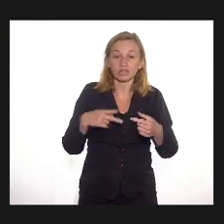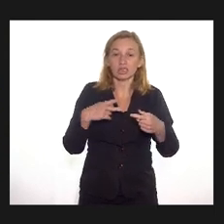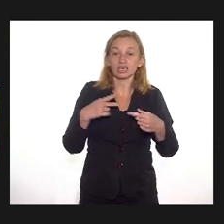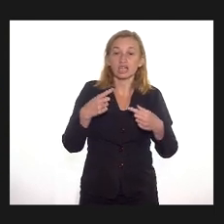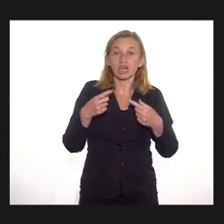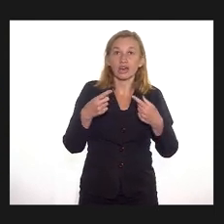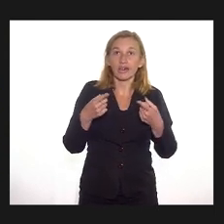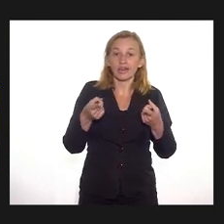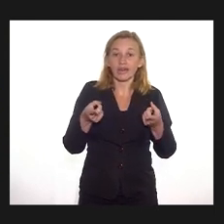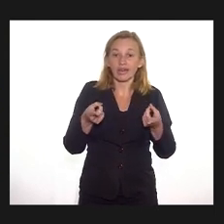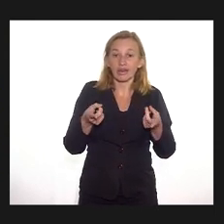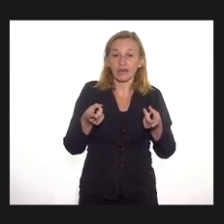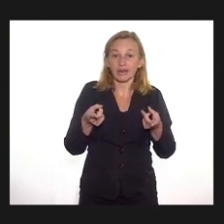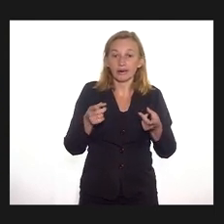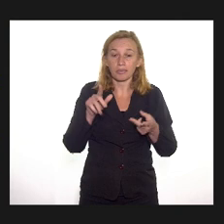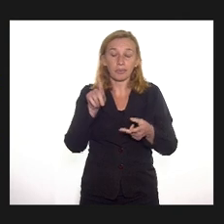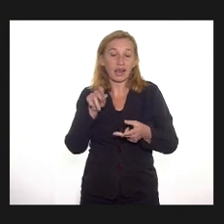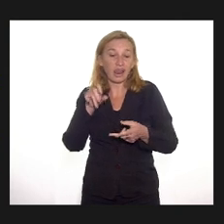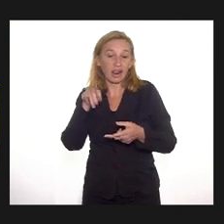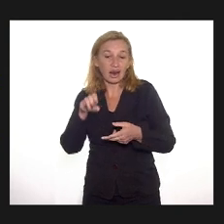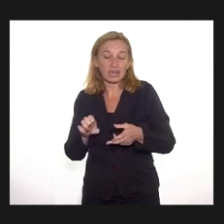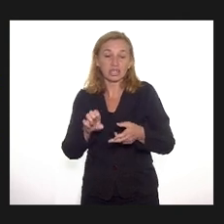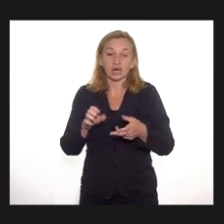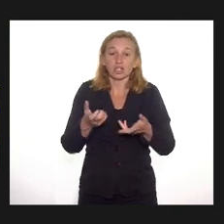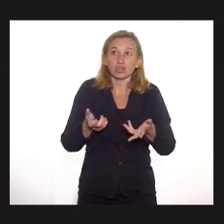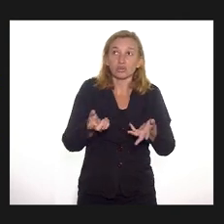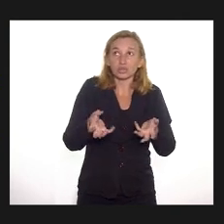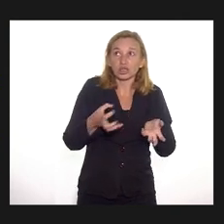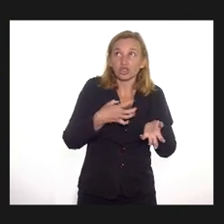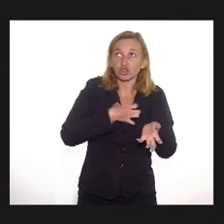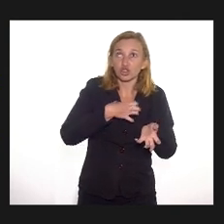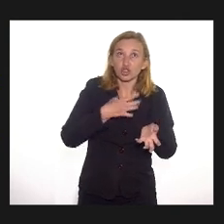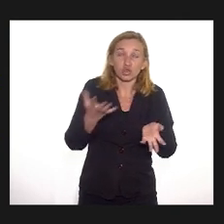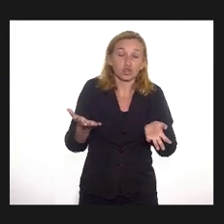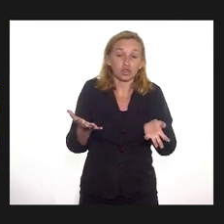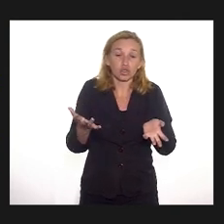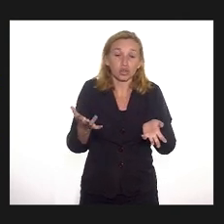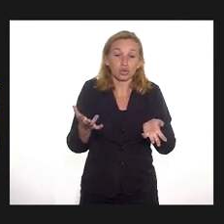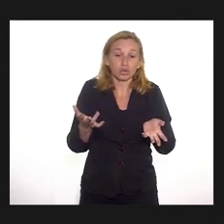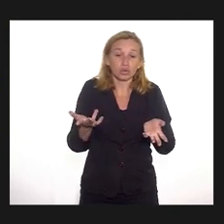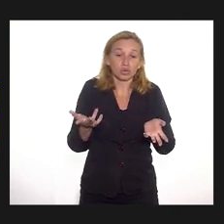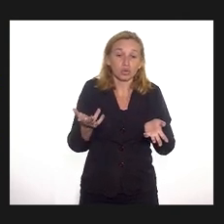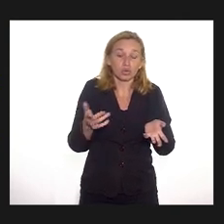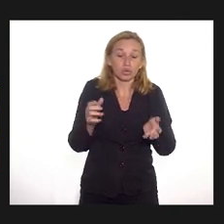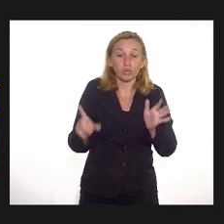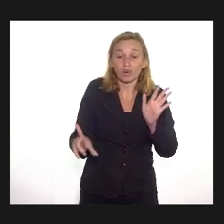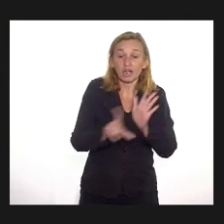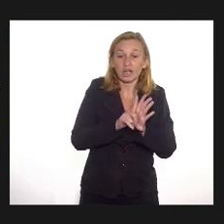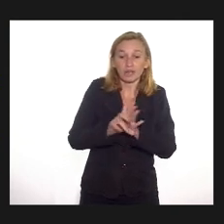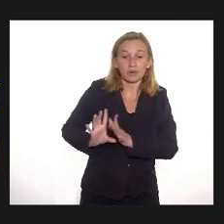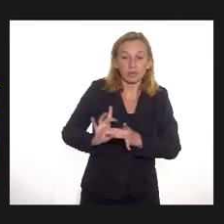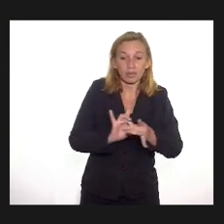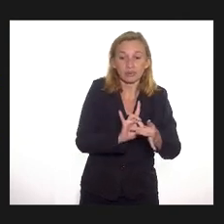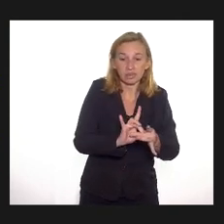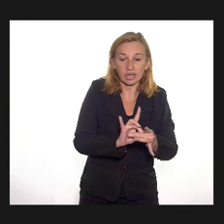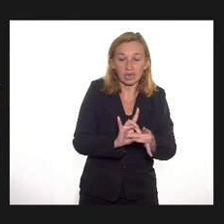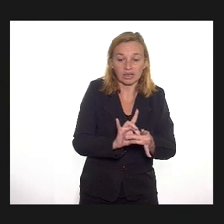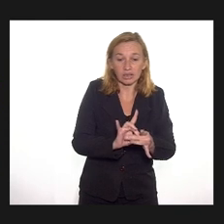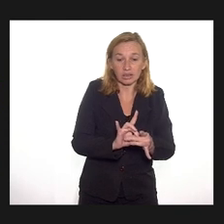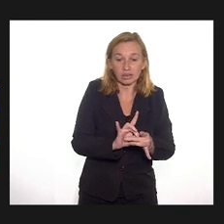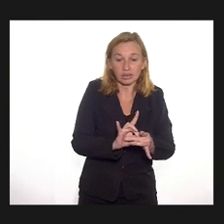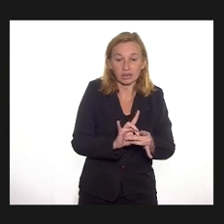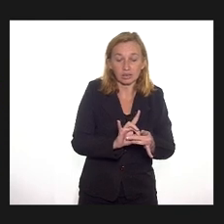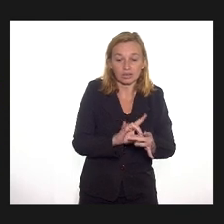fundo no sentido de estabelecermos aqui uma lei complementar para estabelecer os critérios